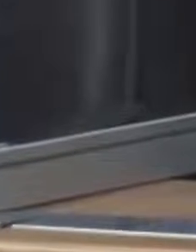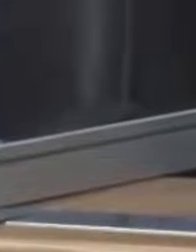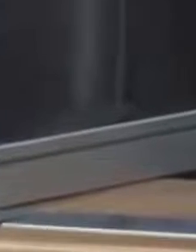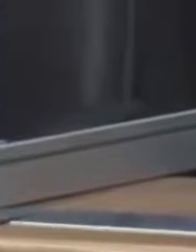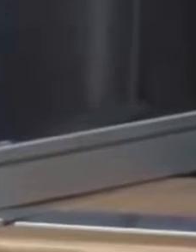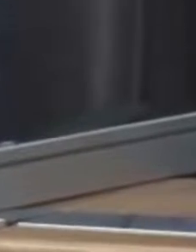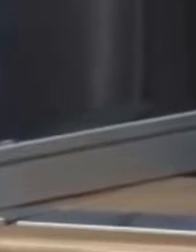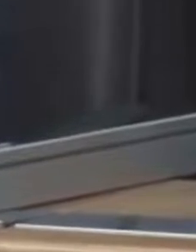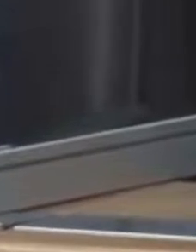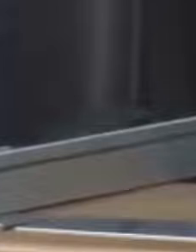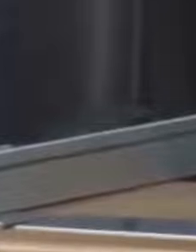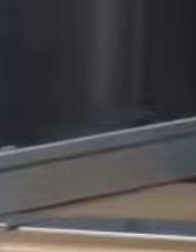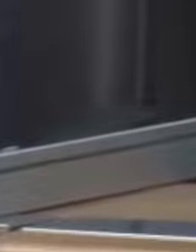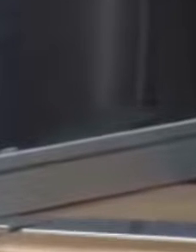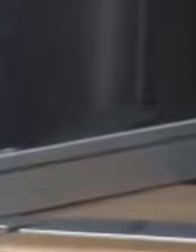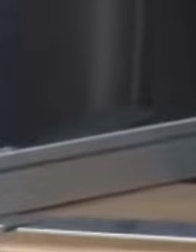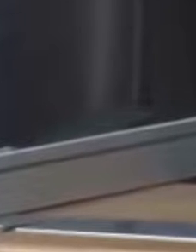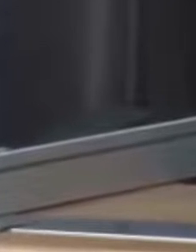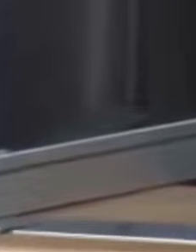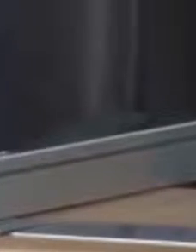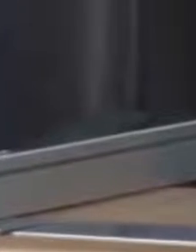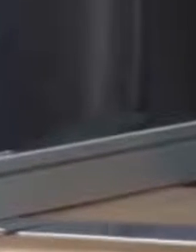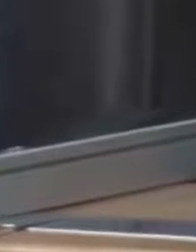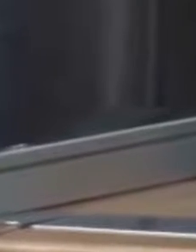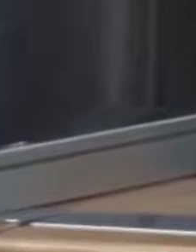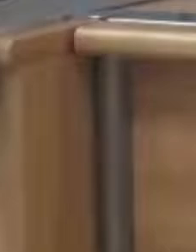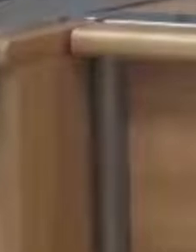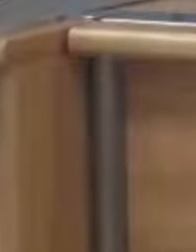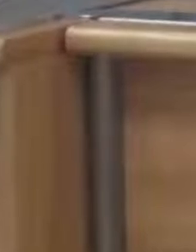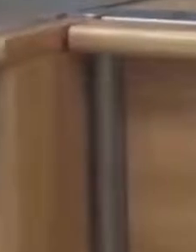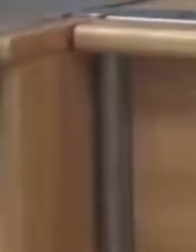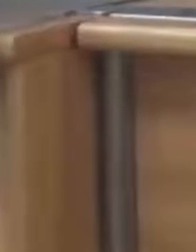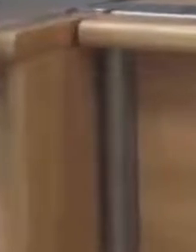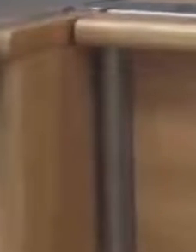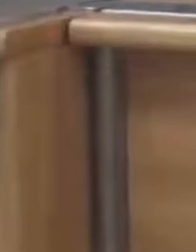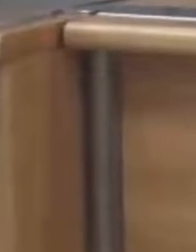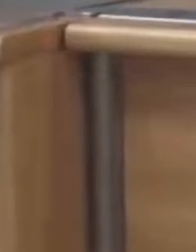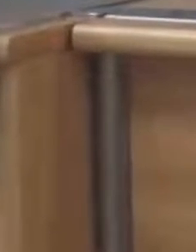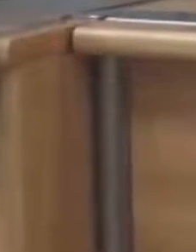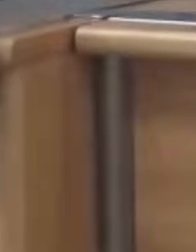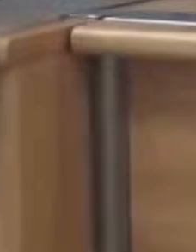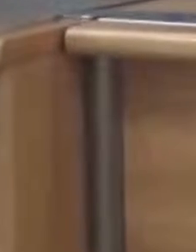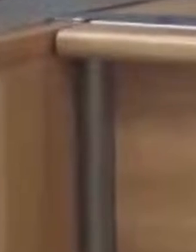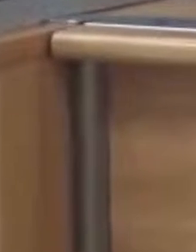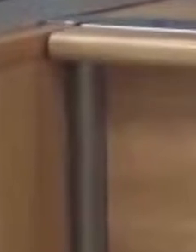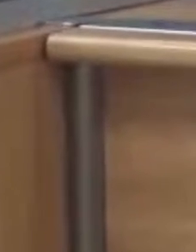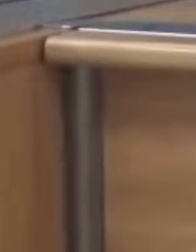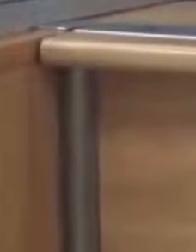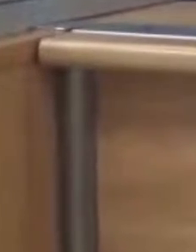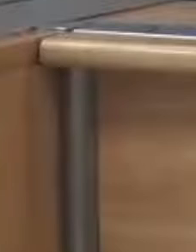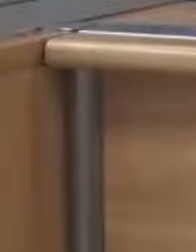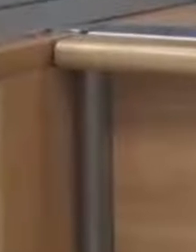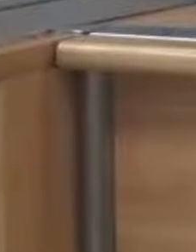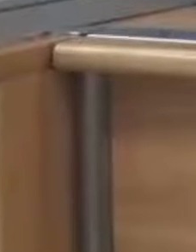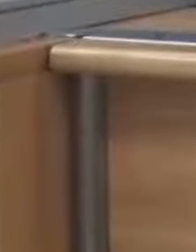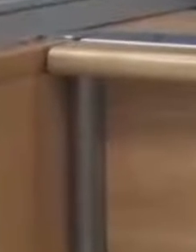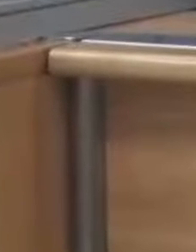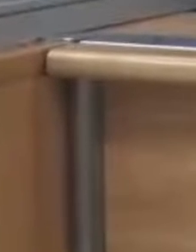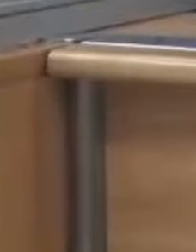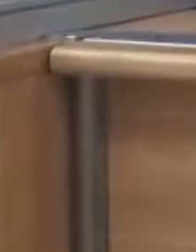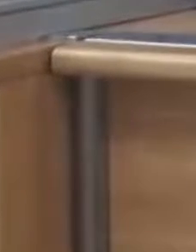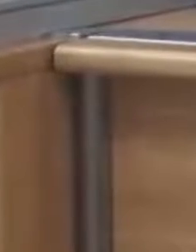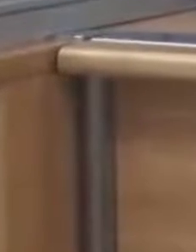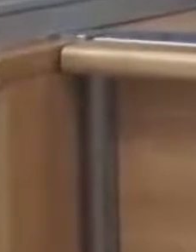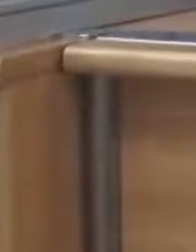tramitação aprovada pelo colegiado de líderes os projetos de lei devem passar somente pela ccj e voltar para